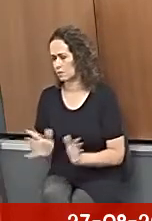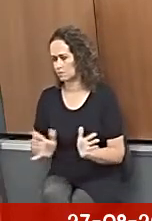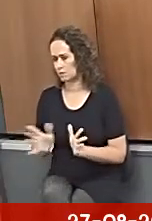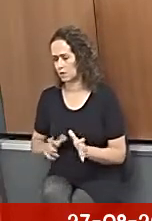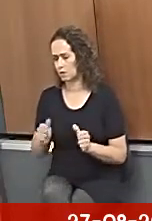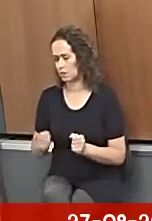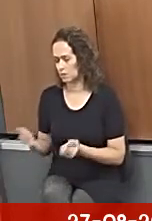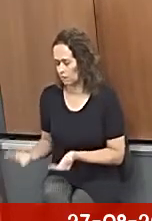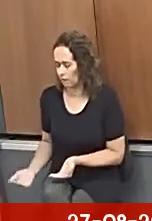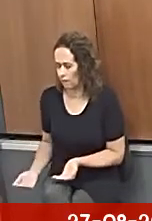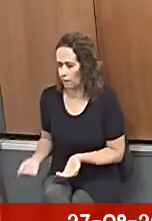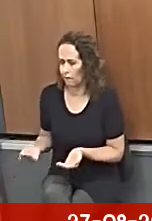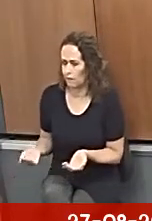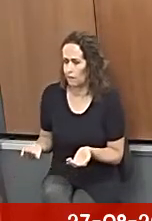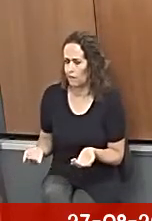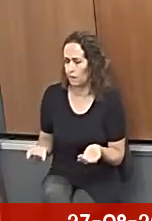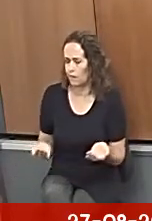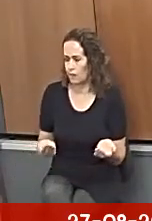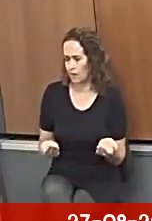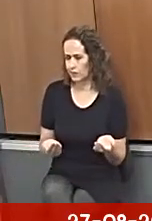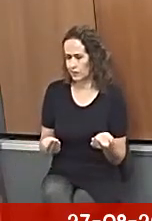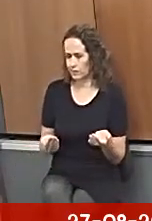isso é